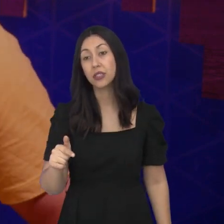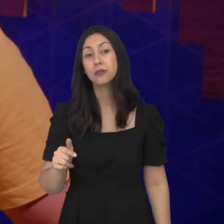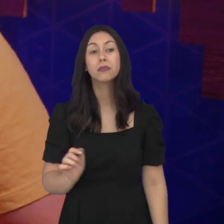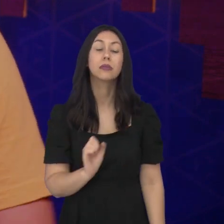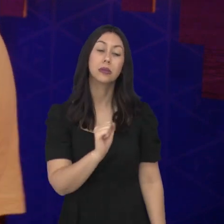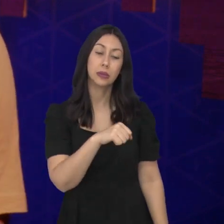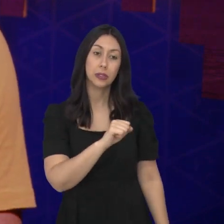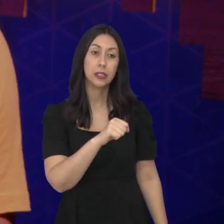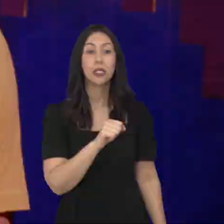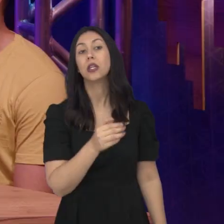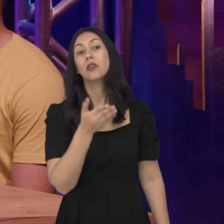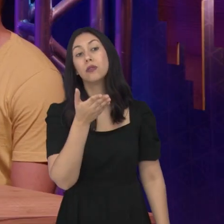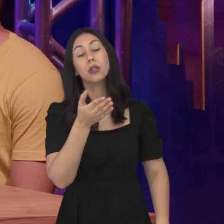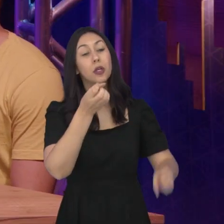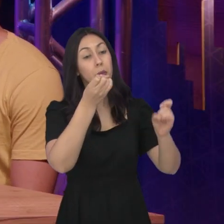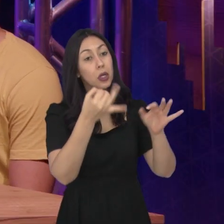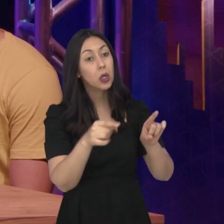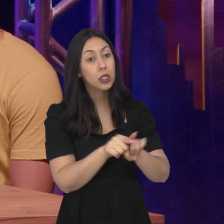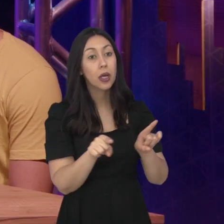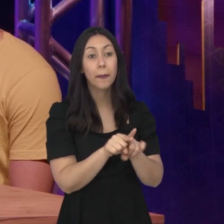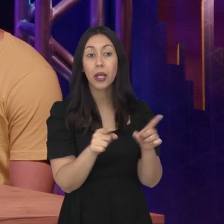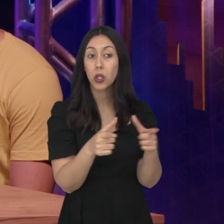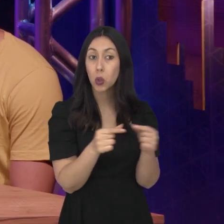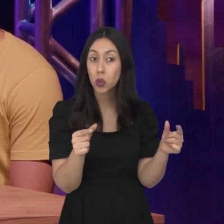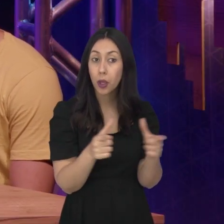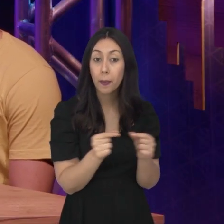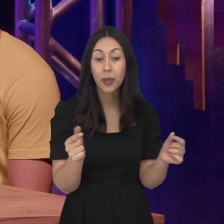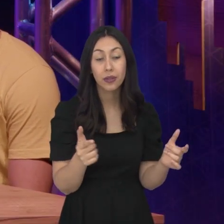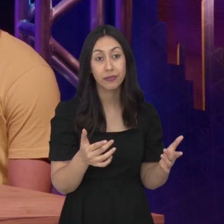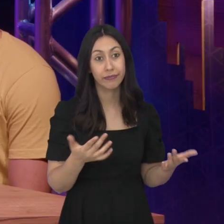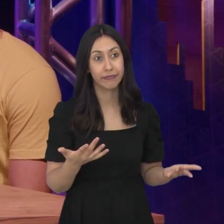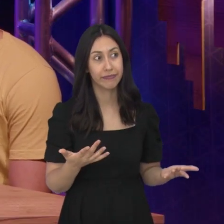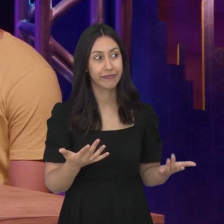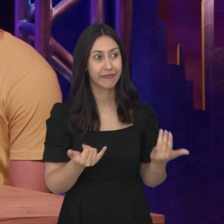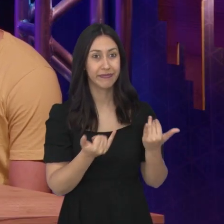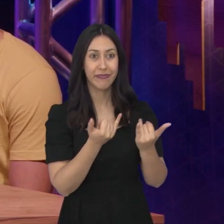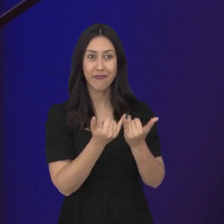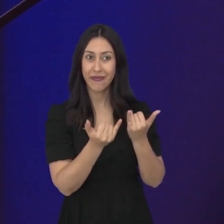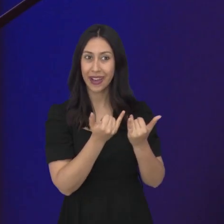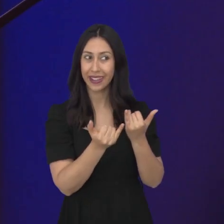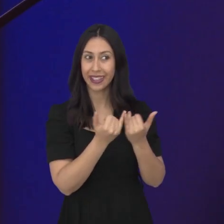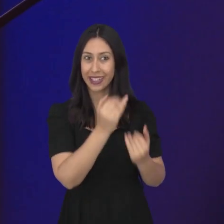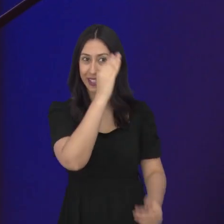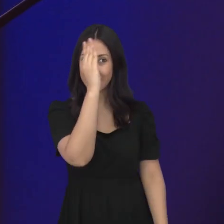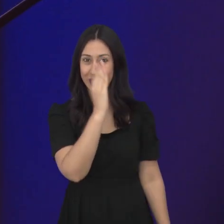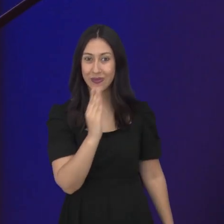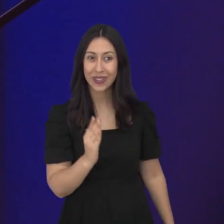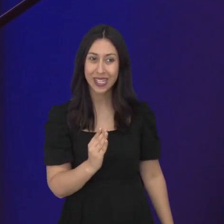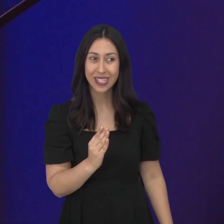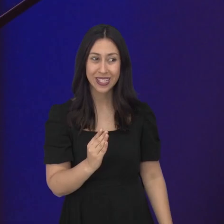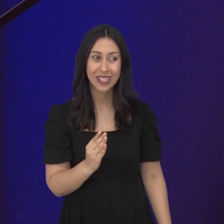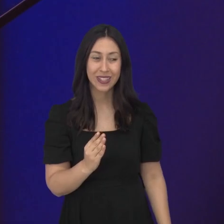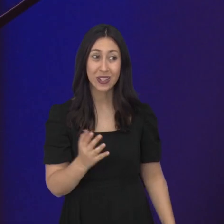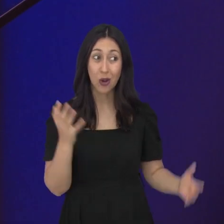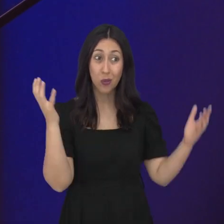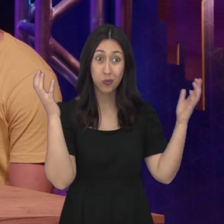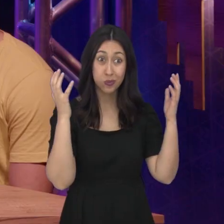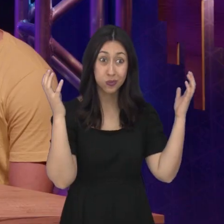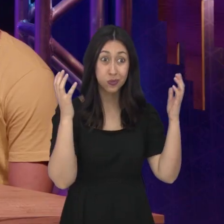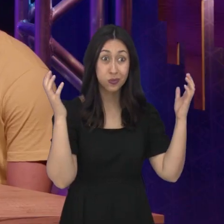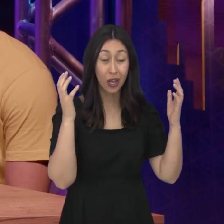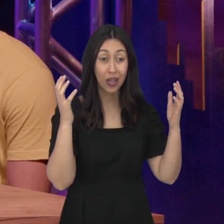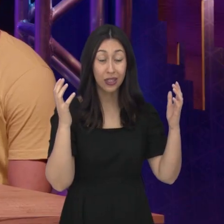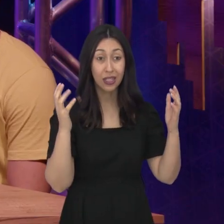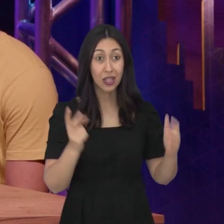né? Sim, e você falou então um pouco do Japão, né, Samu? O Japão parece um pouco com o Brasil. Acho que essa questão da pressão,